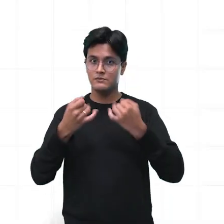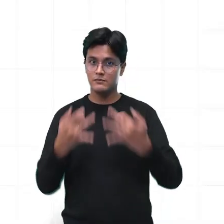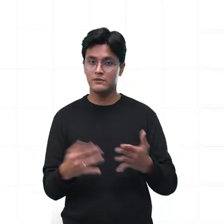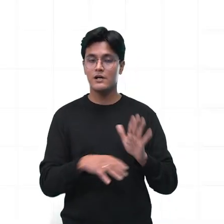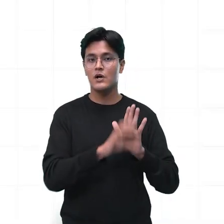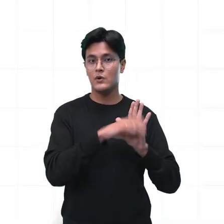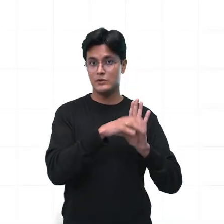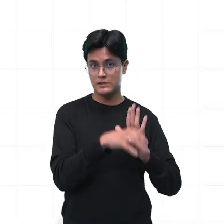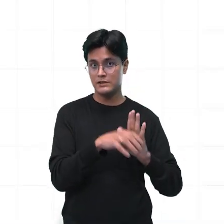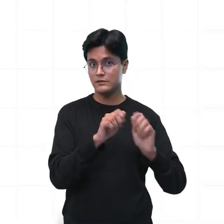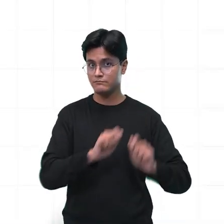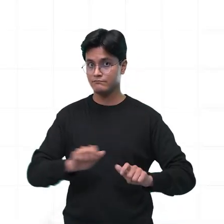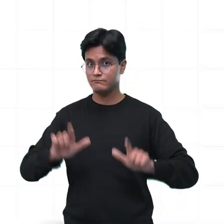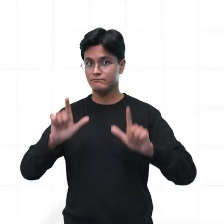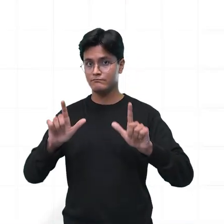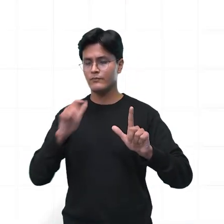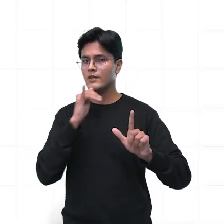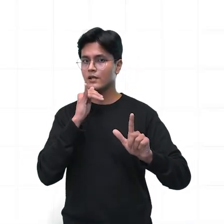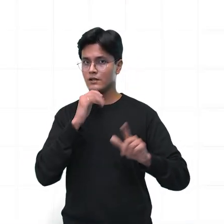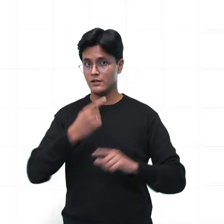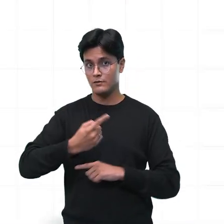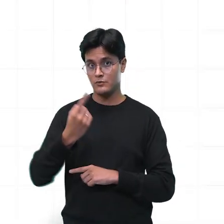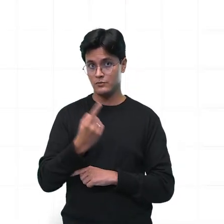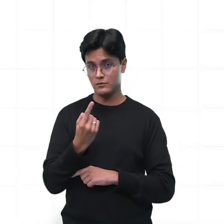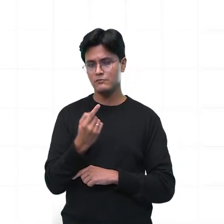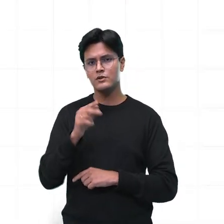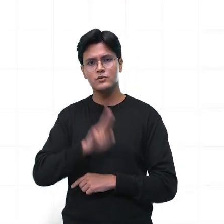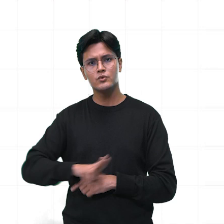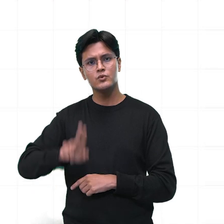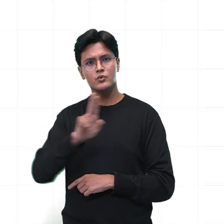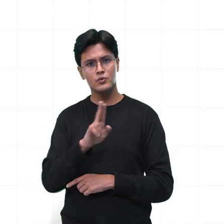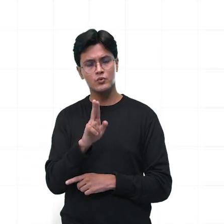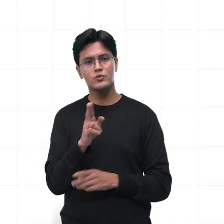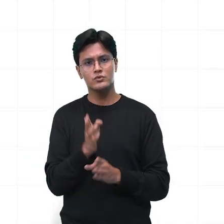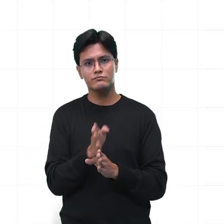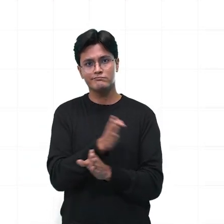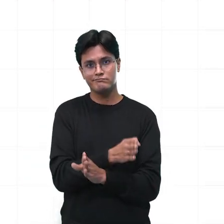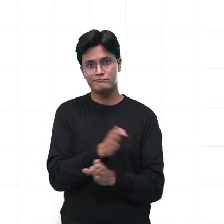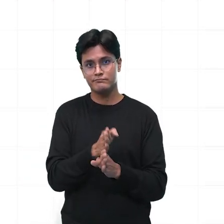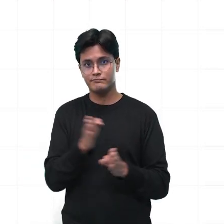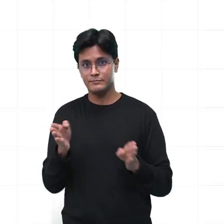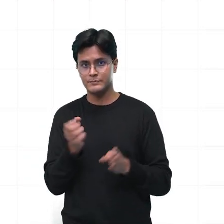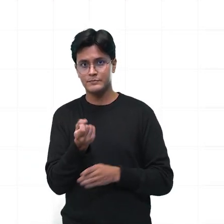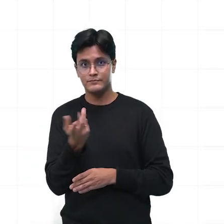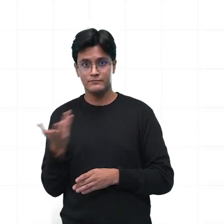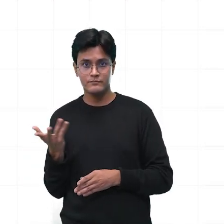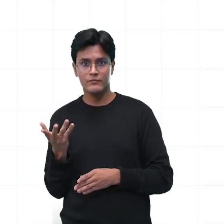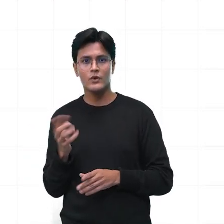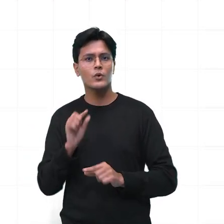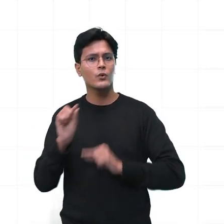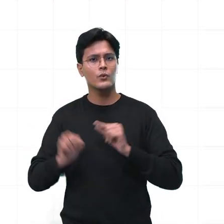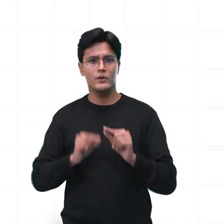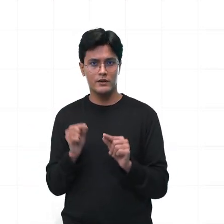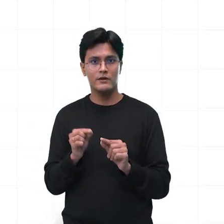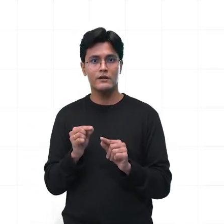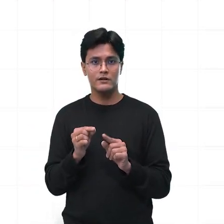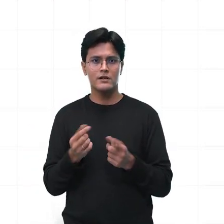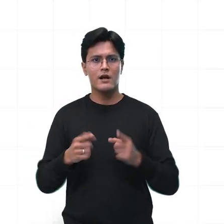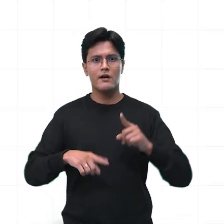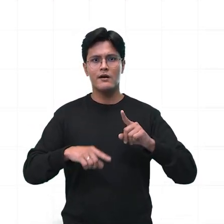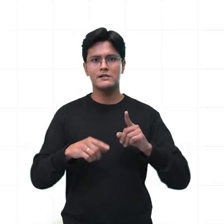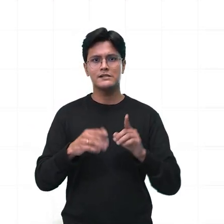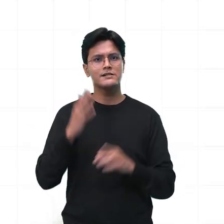cartela? O primeiro exemplo aí de onde nós utilizamos os números inteiros são nos termômetros, porque os termômetros